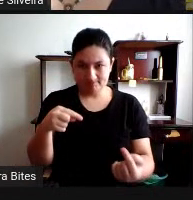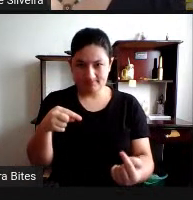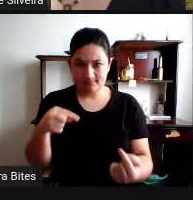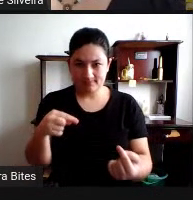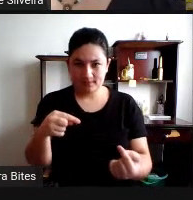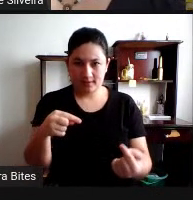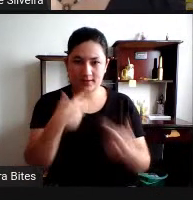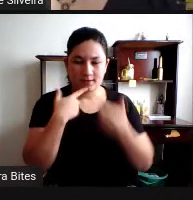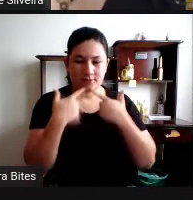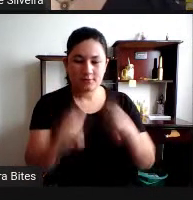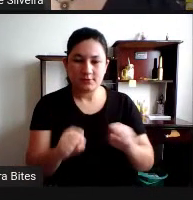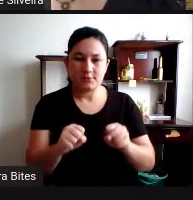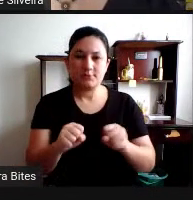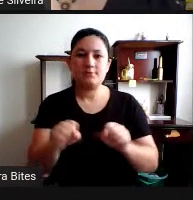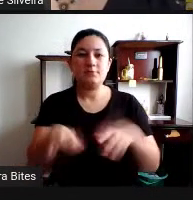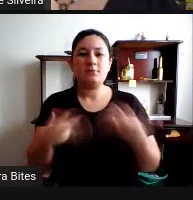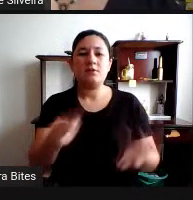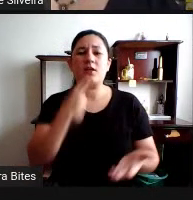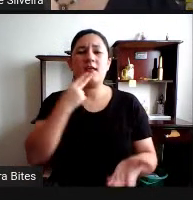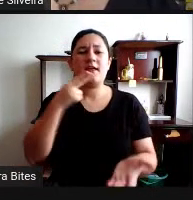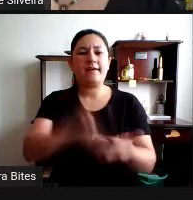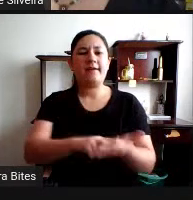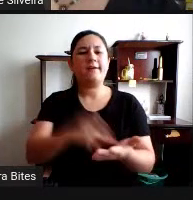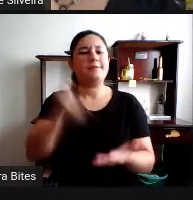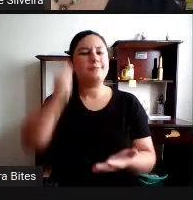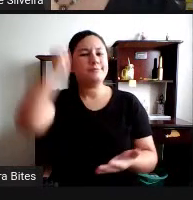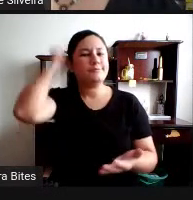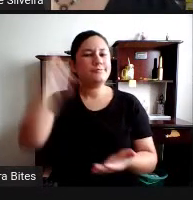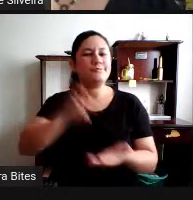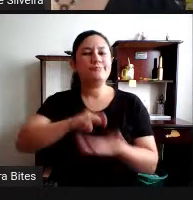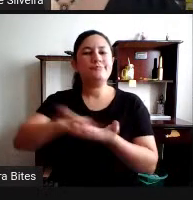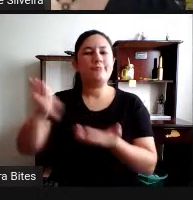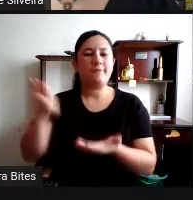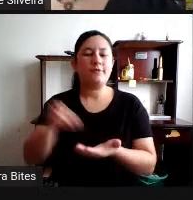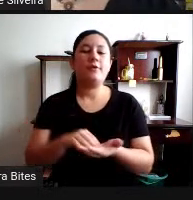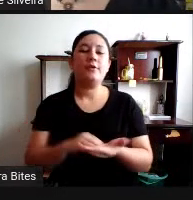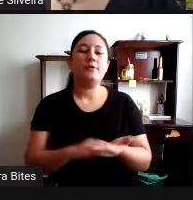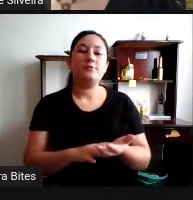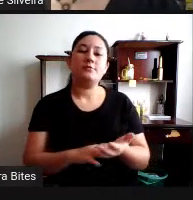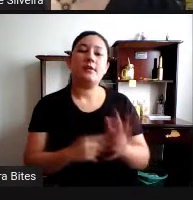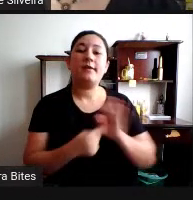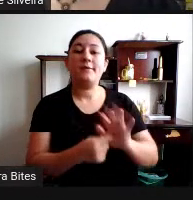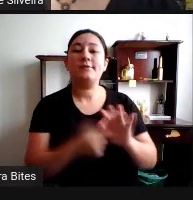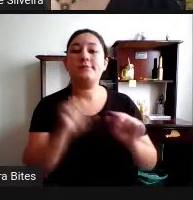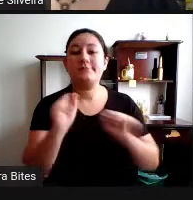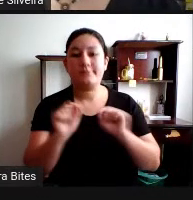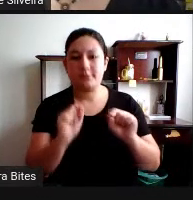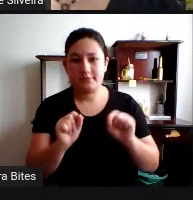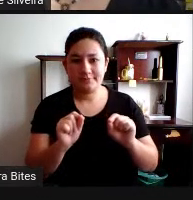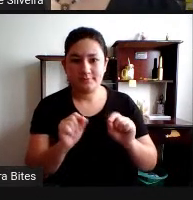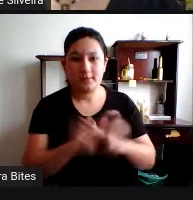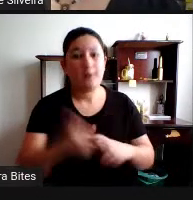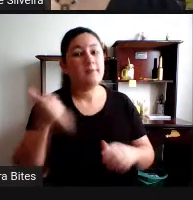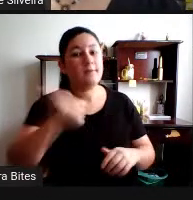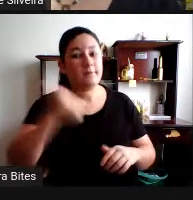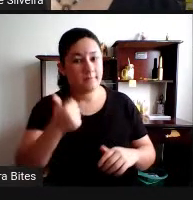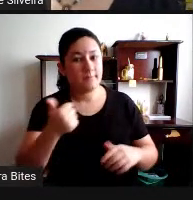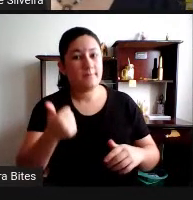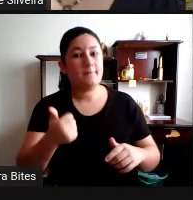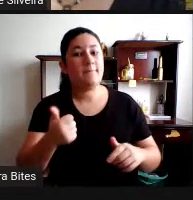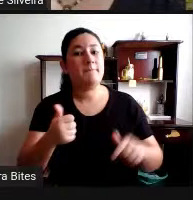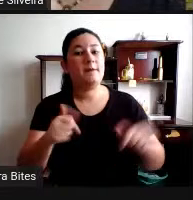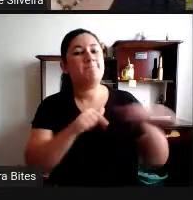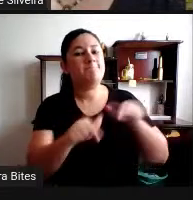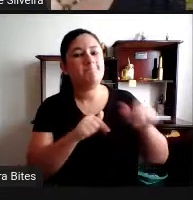leva Benveniste a concluir que, nesse caso, a primeira tarefa consiste em mostrar ao linguista